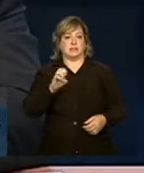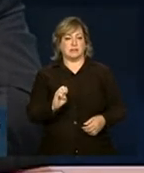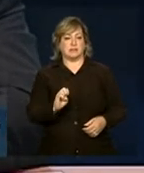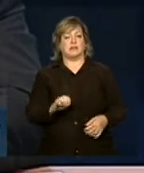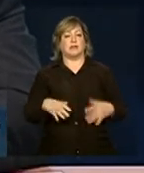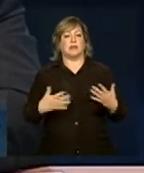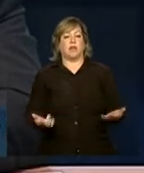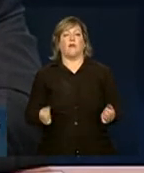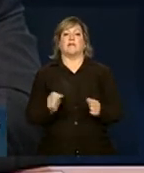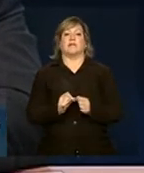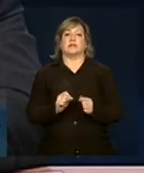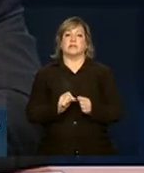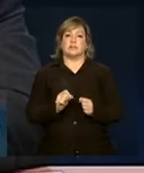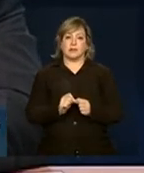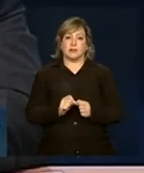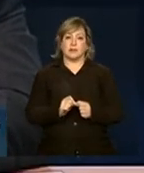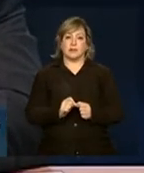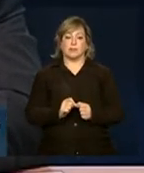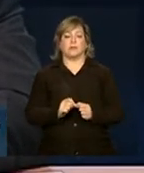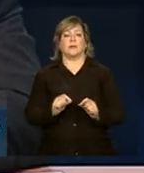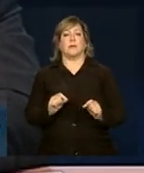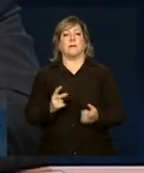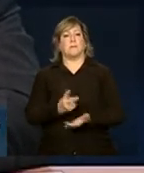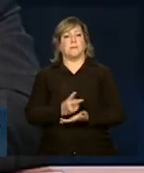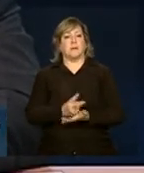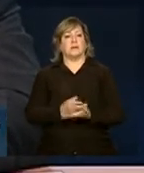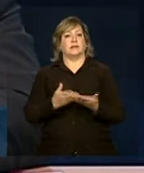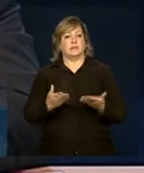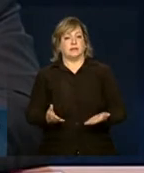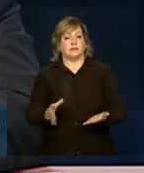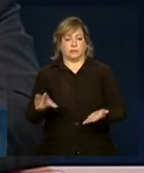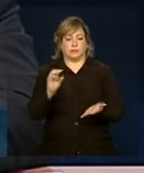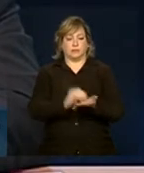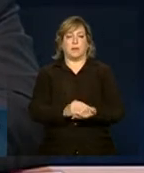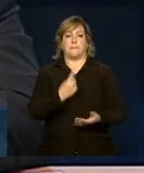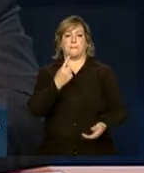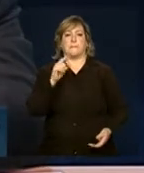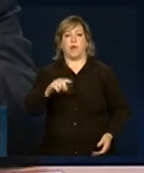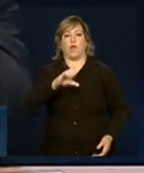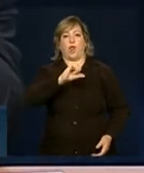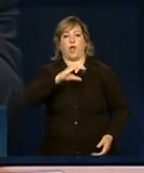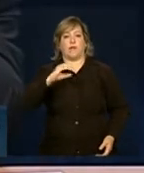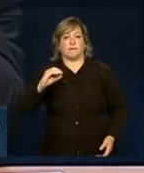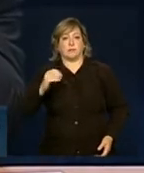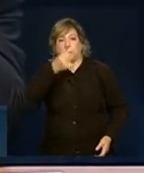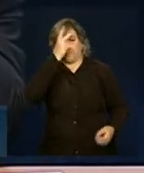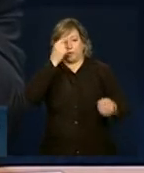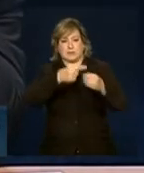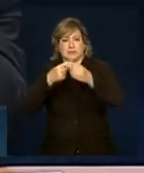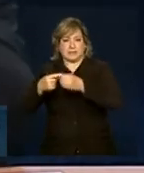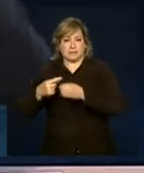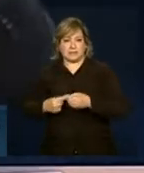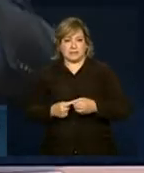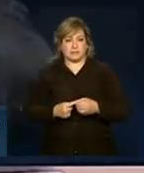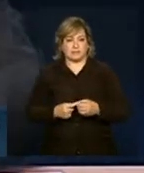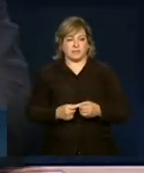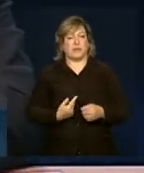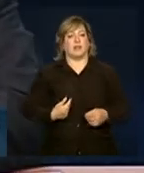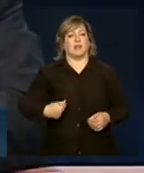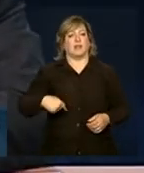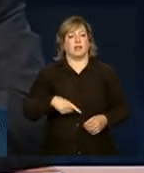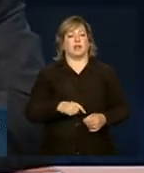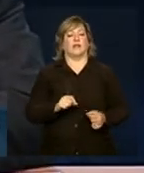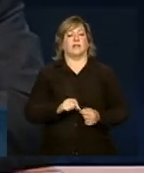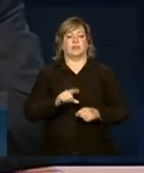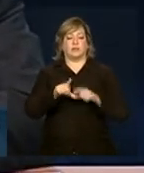município de fizemos mais assim mesmo se inscreveram 1900 municípios bom e nós fomos pelos